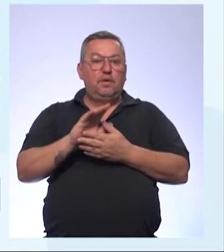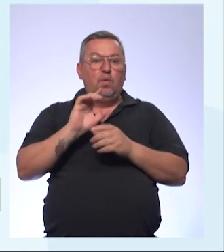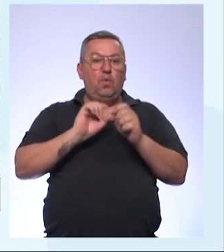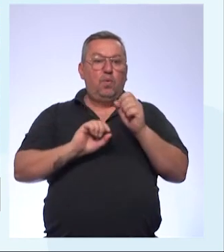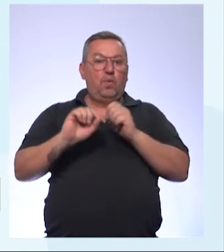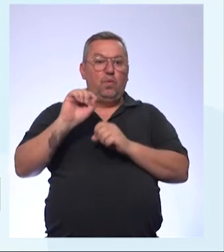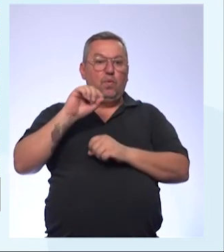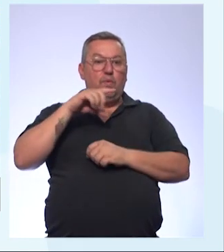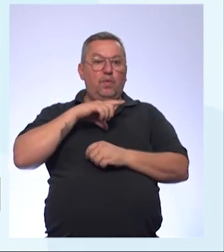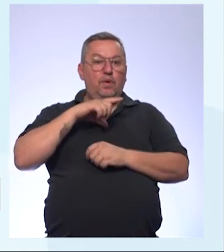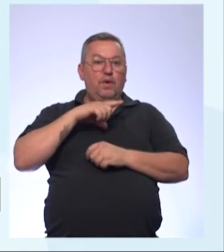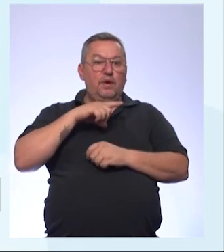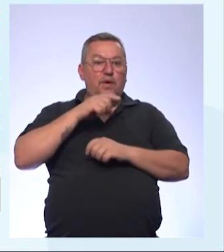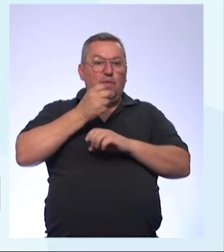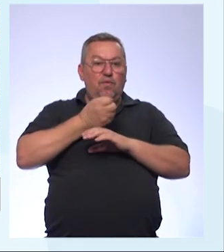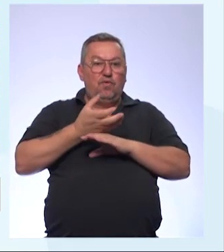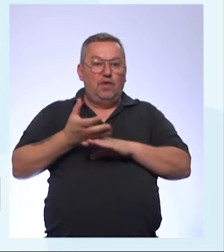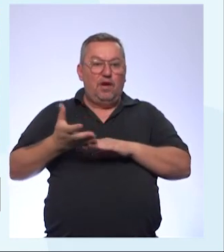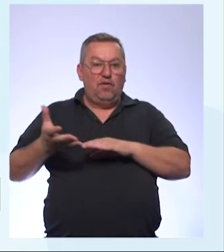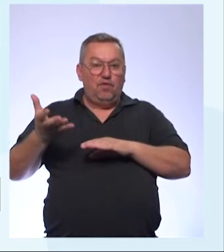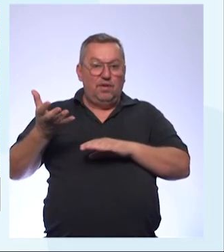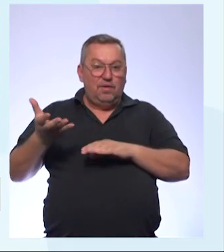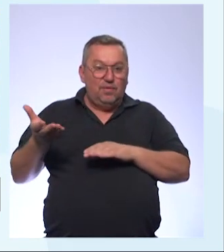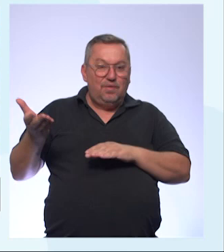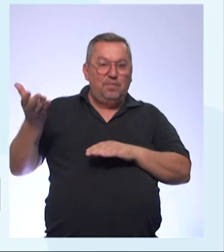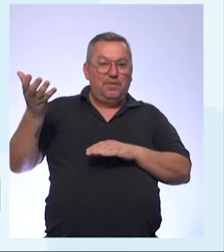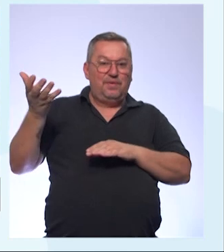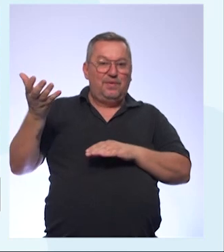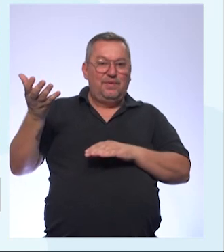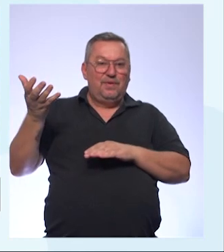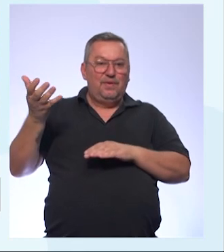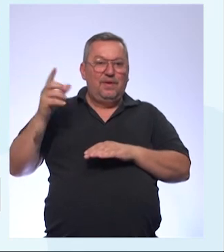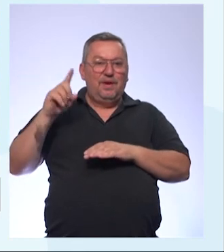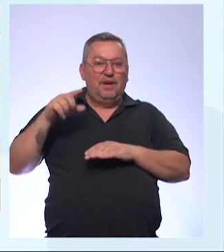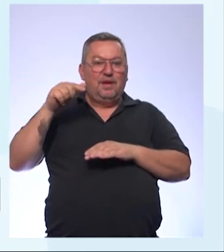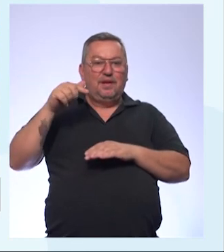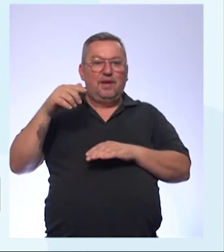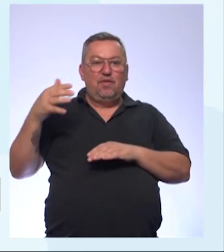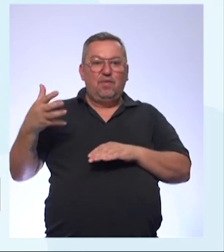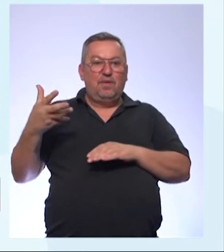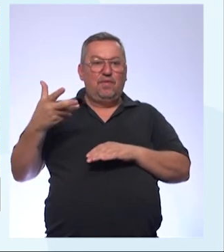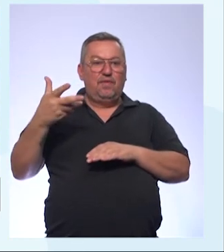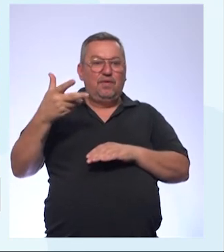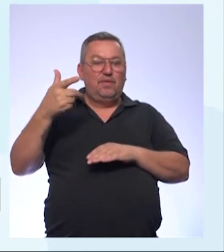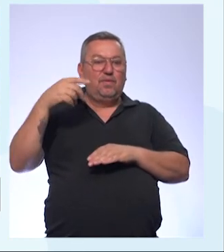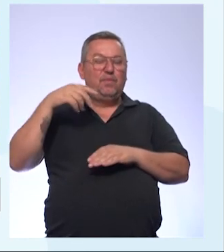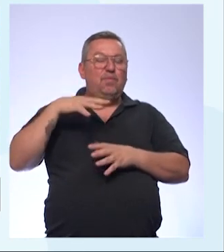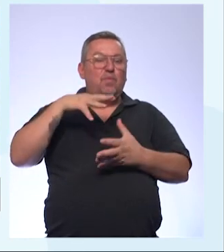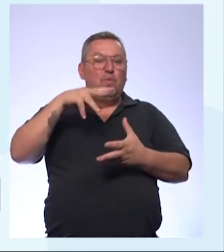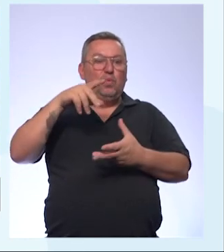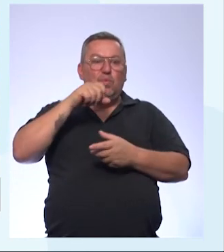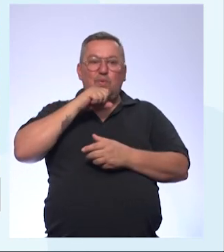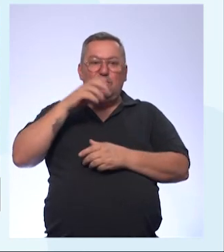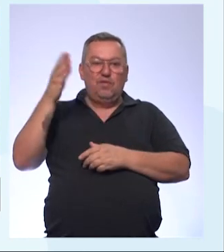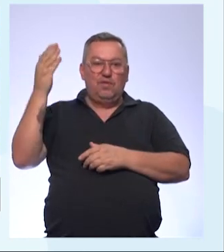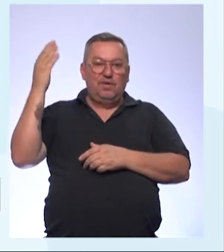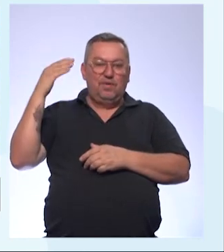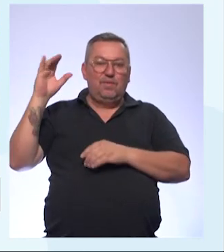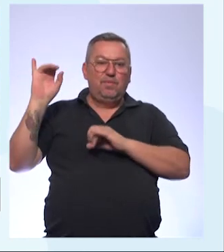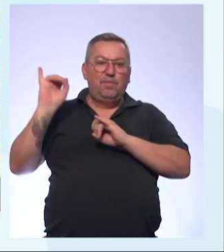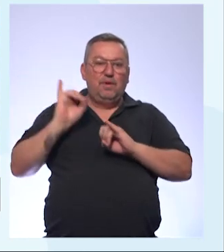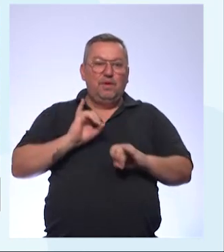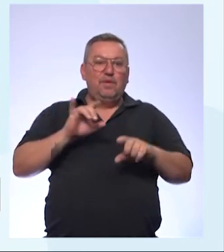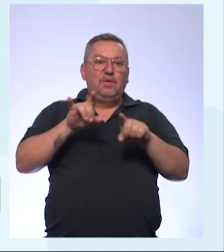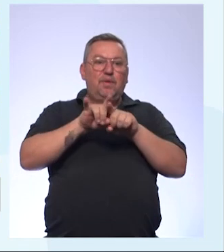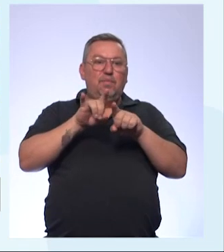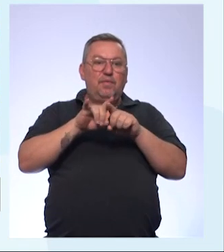Nós temos os Jardins Suspensos da Babilônia, que é uma das 7 maravilhas do mundo antigo. Um dos imperadores aí da